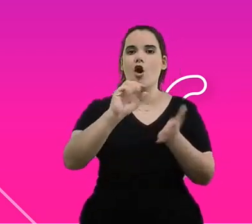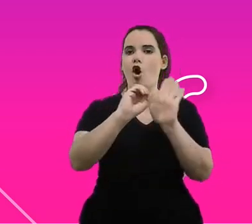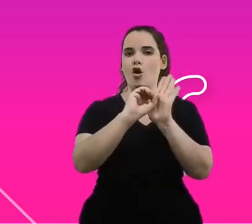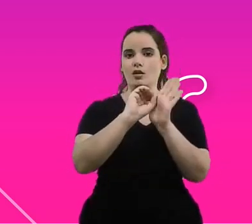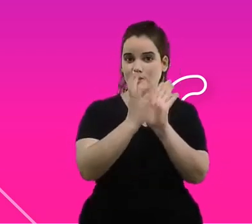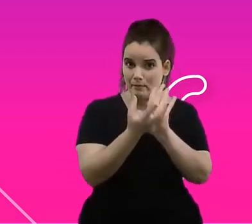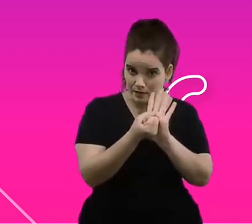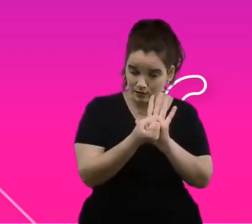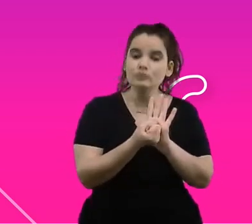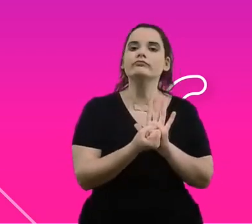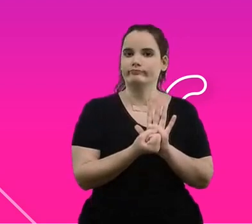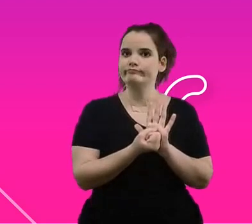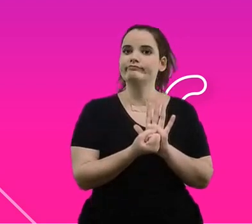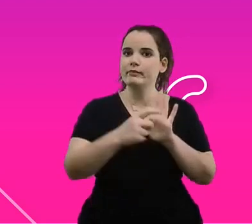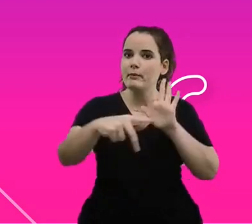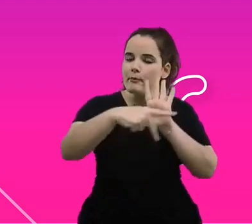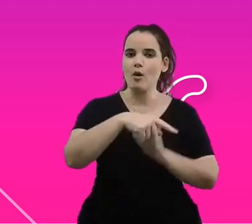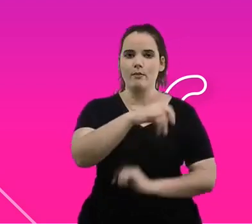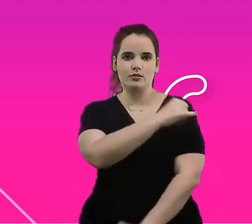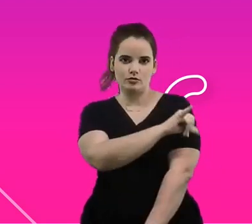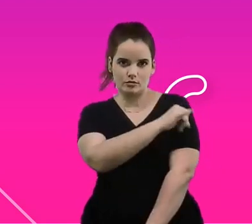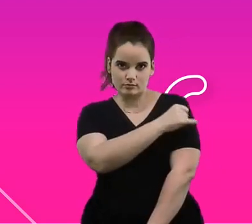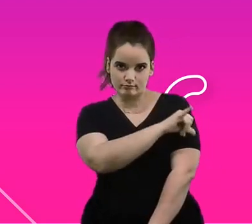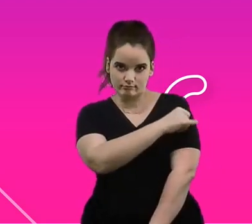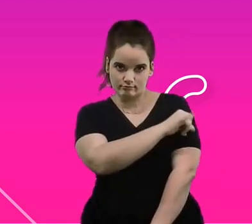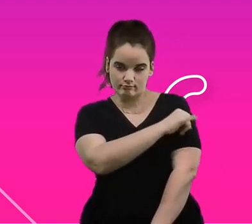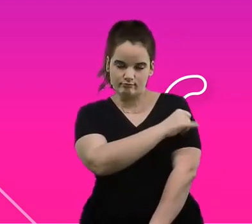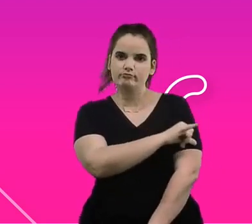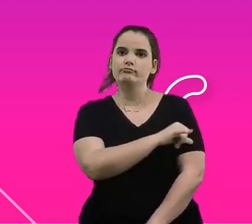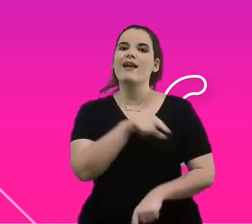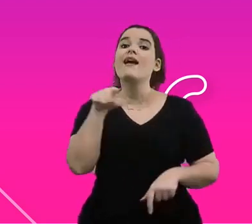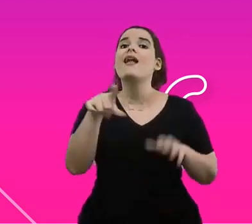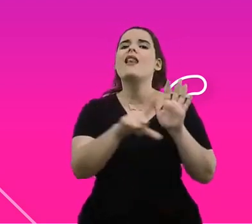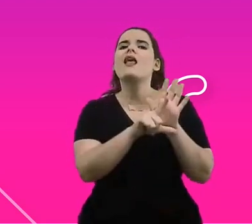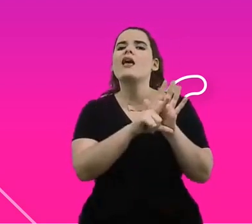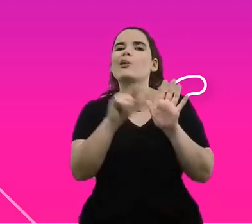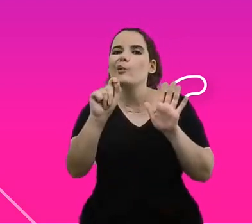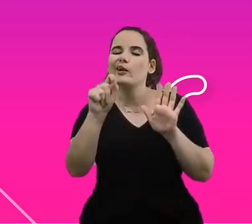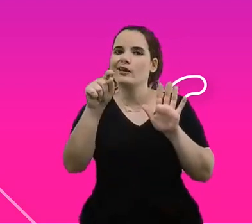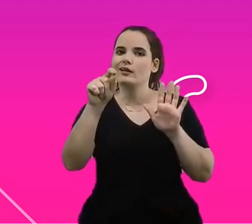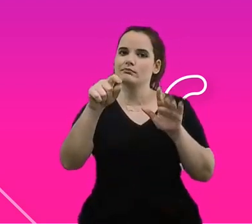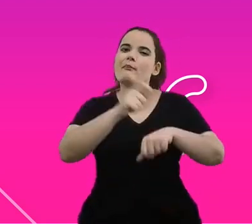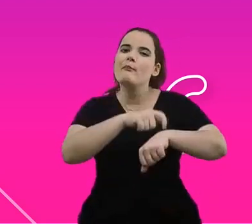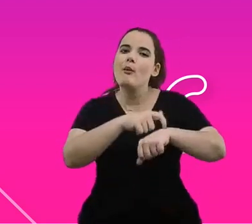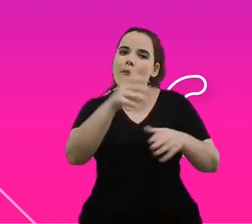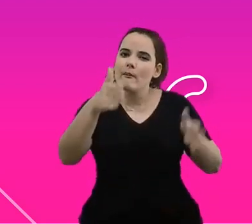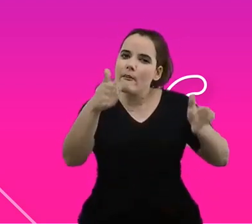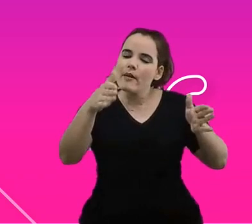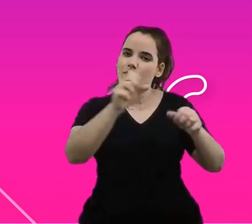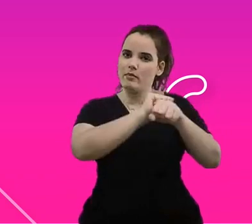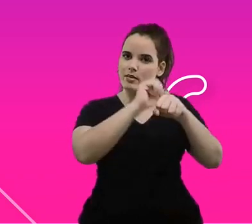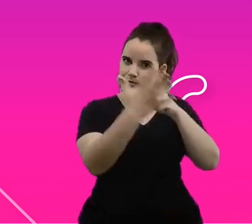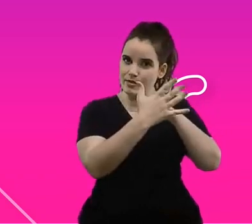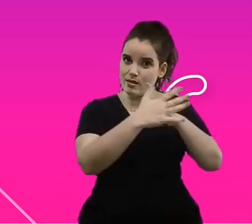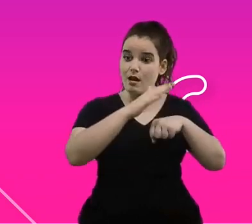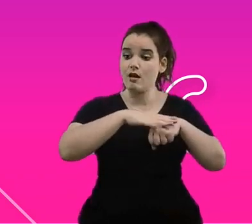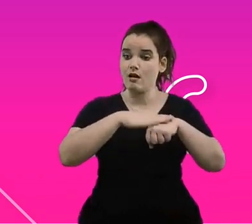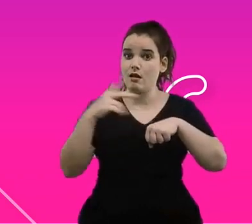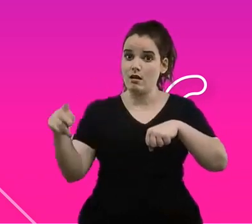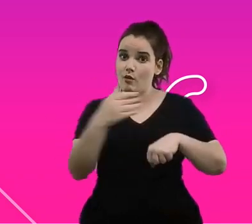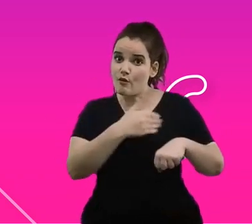pandemia, então foi construída com esse viés. 3 eixos transversais